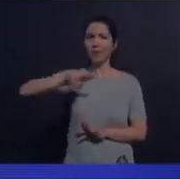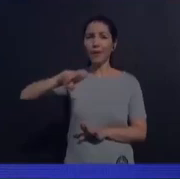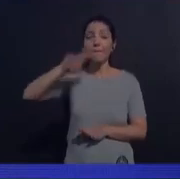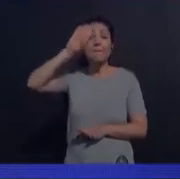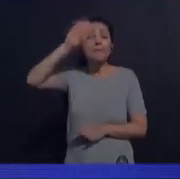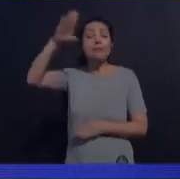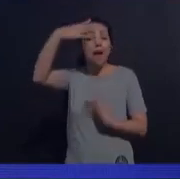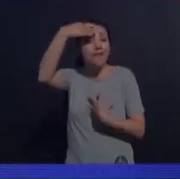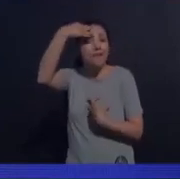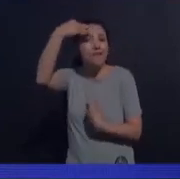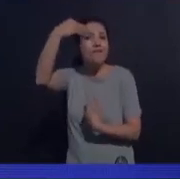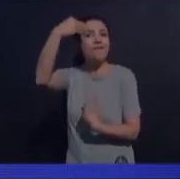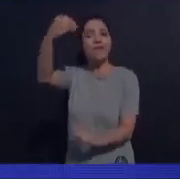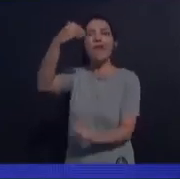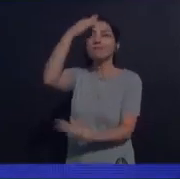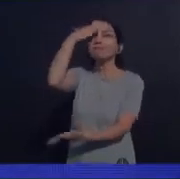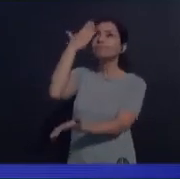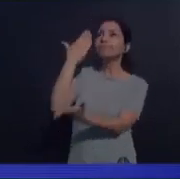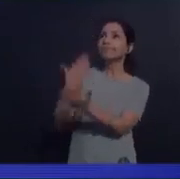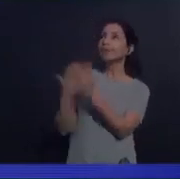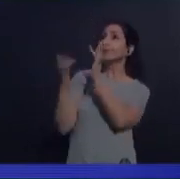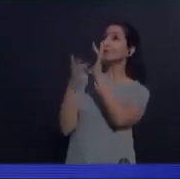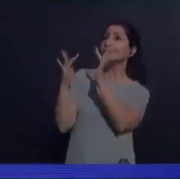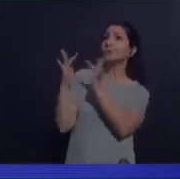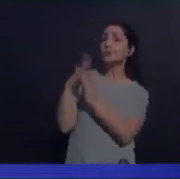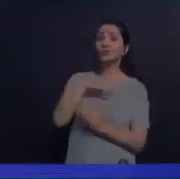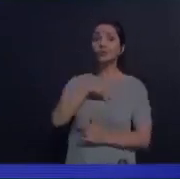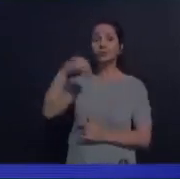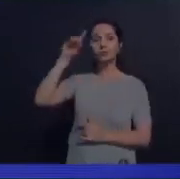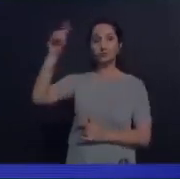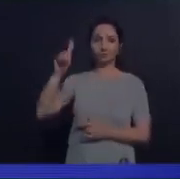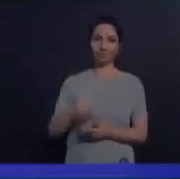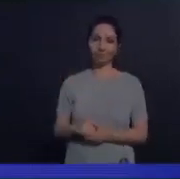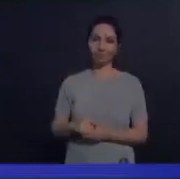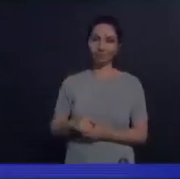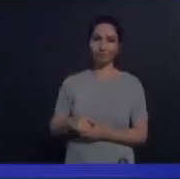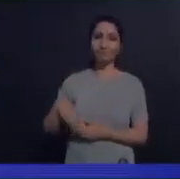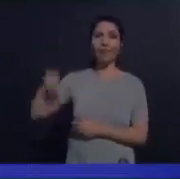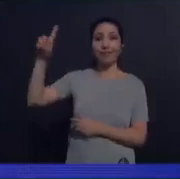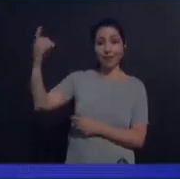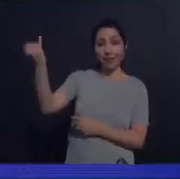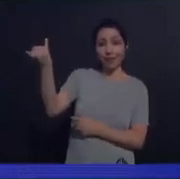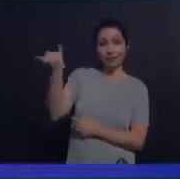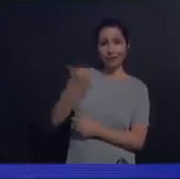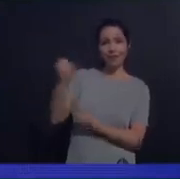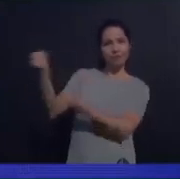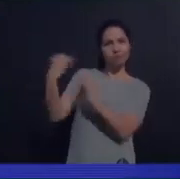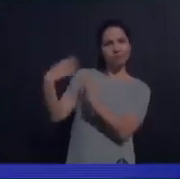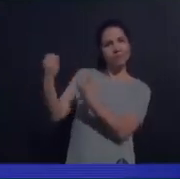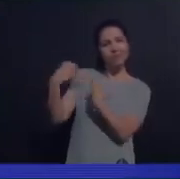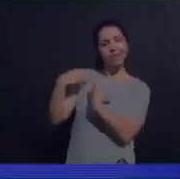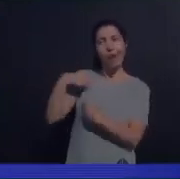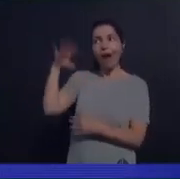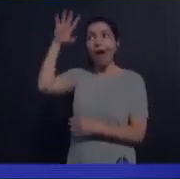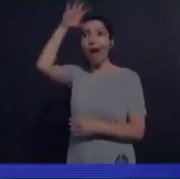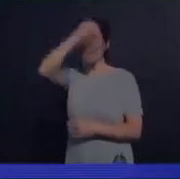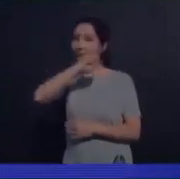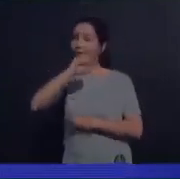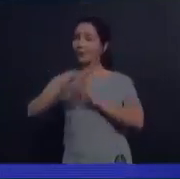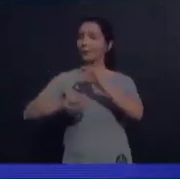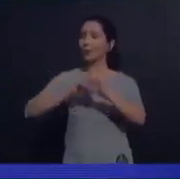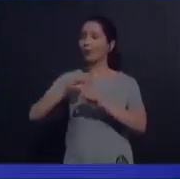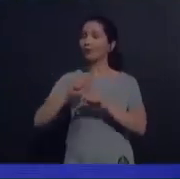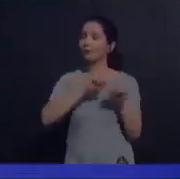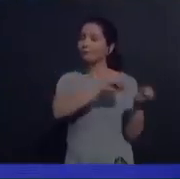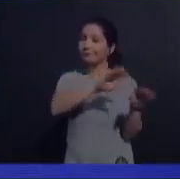fé no Filho de Deus. Sabe o que eu tenho aprendido com Deus, gente? Ah, eu tenho aprendido tanta coisa linda com Deus, mas eu quero ensinar outra